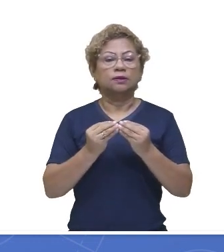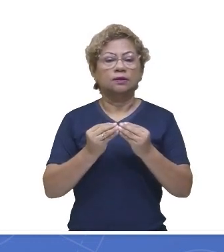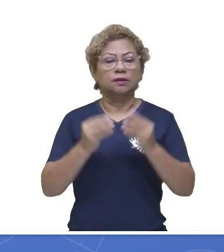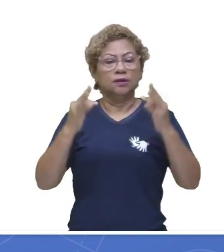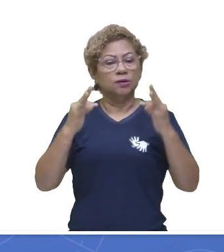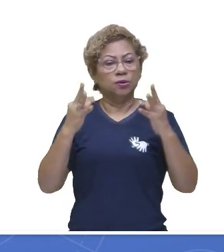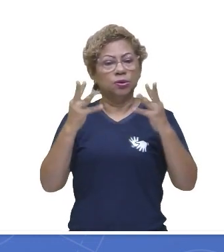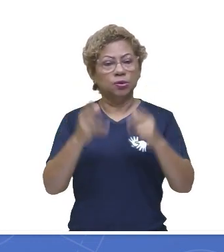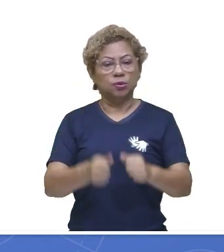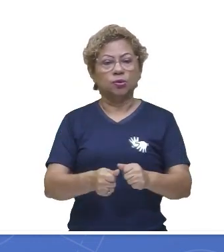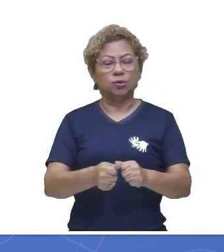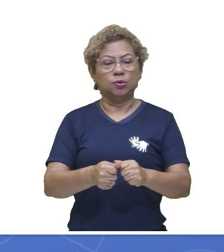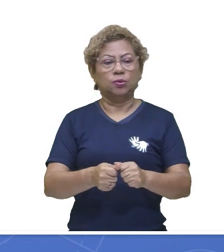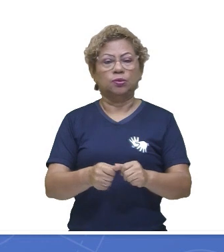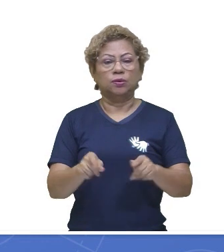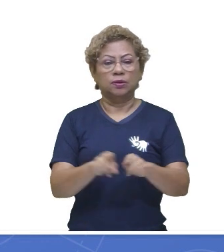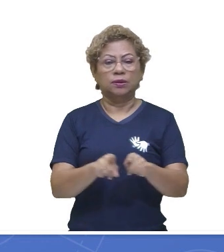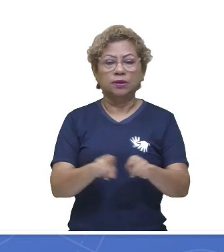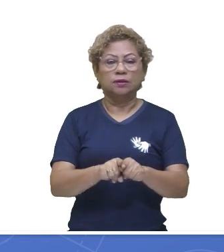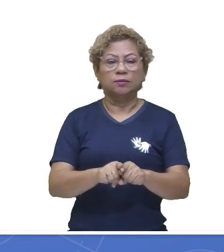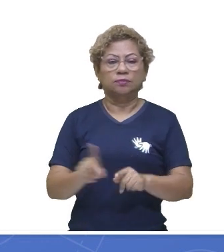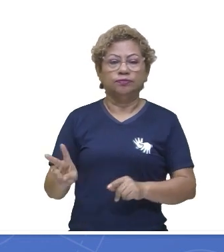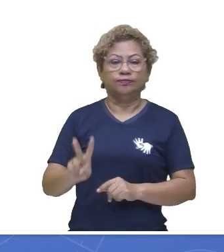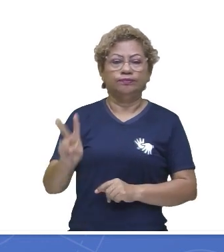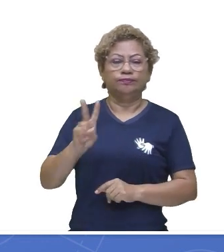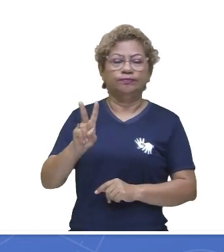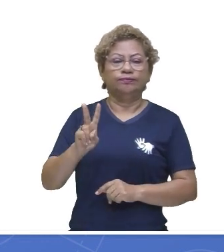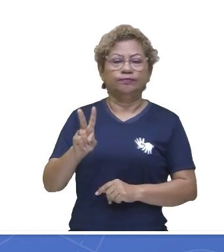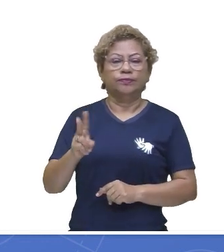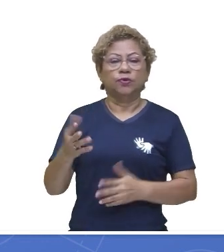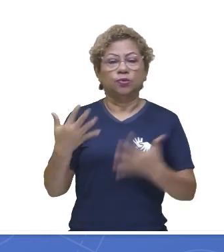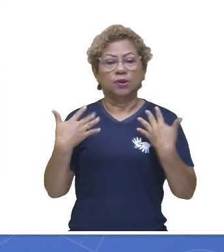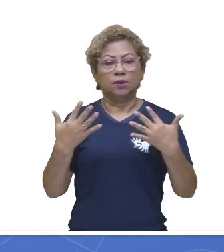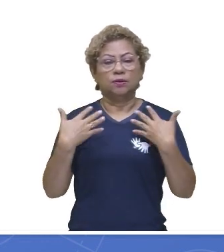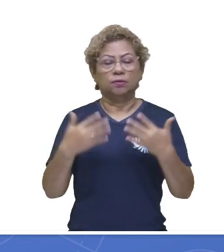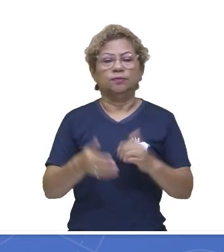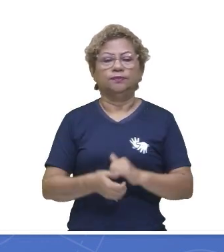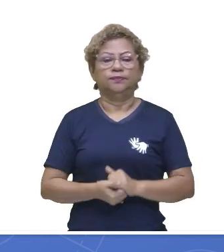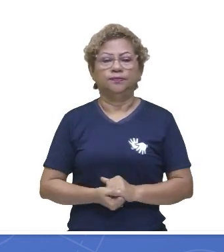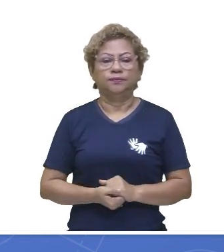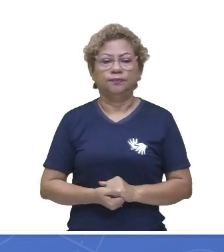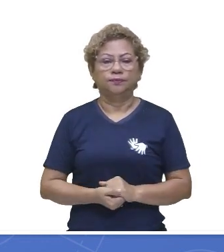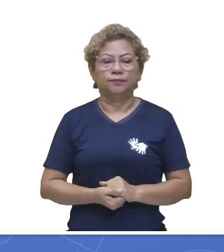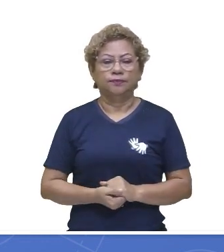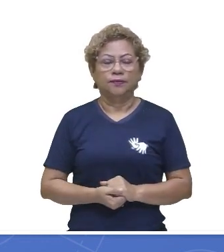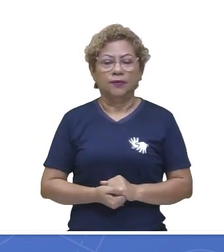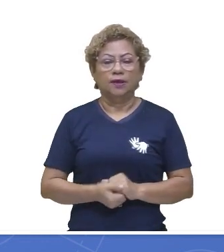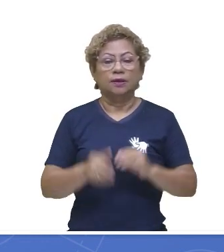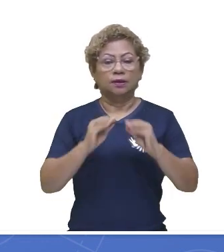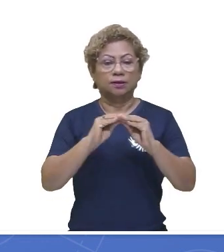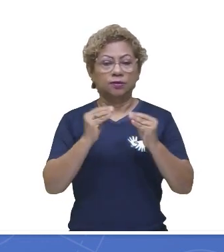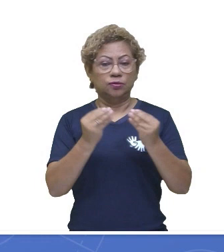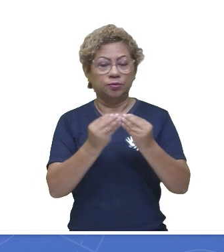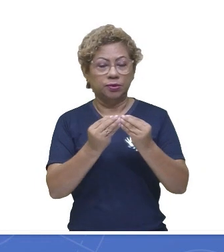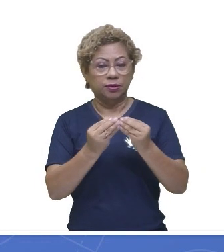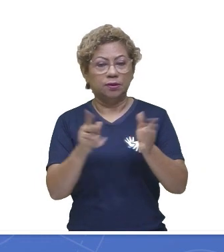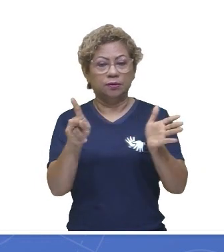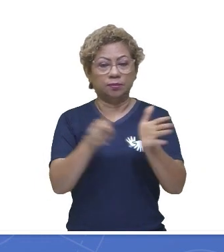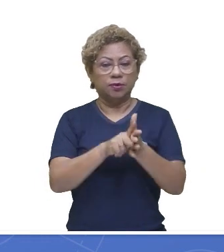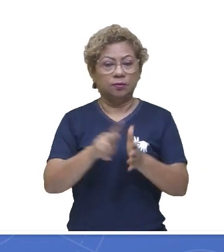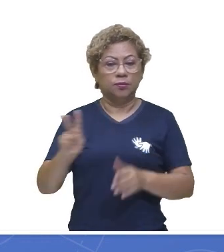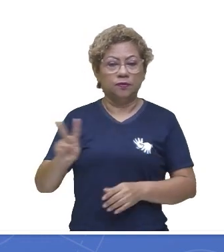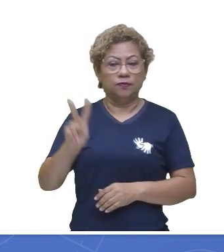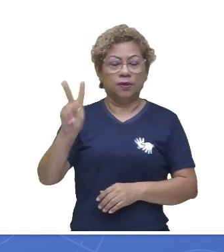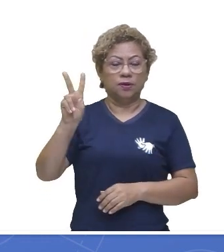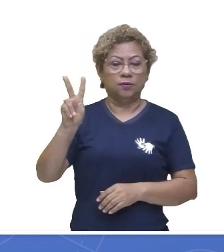o calor específico sensível é uma propriedade da substância que compõe o corpo. cada substância tem o seu respectivo valor de